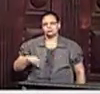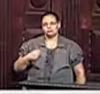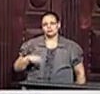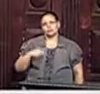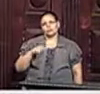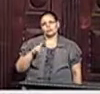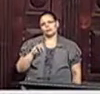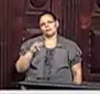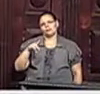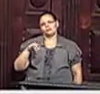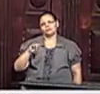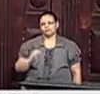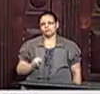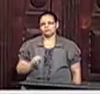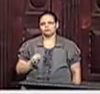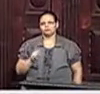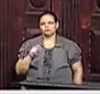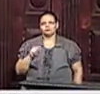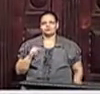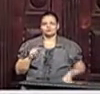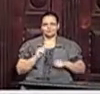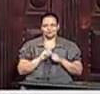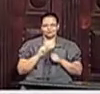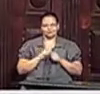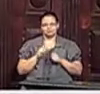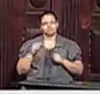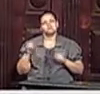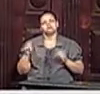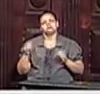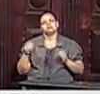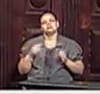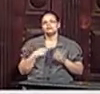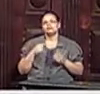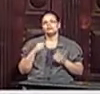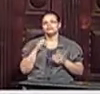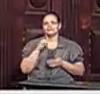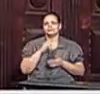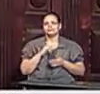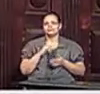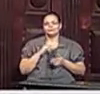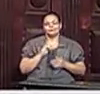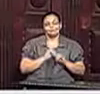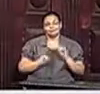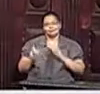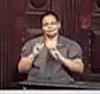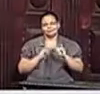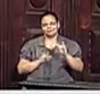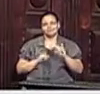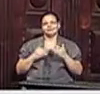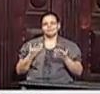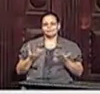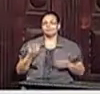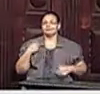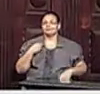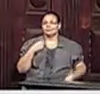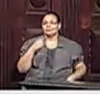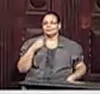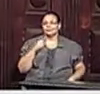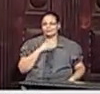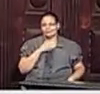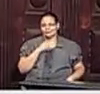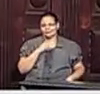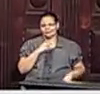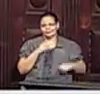deputado Valdeck, até nota oficial. Mas a verdade é que inauguraram ano passado um